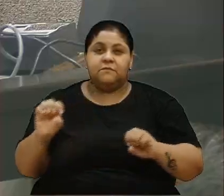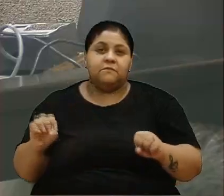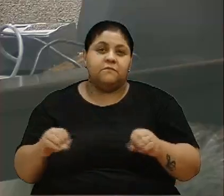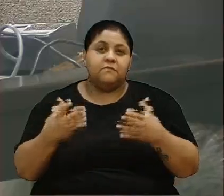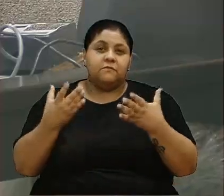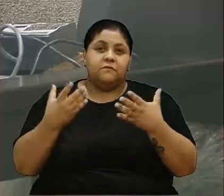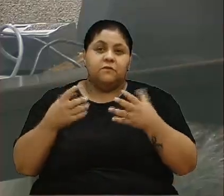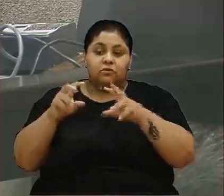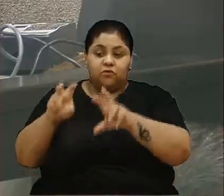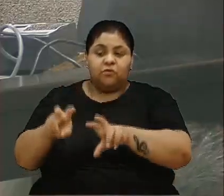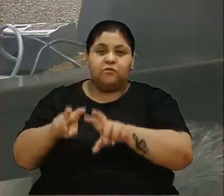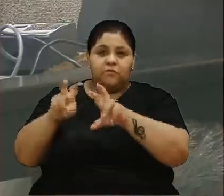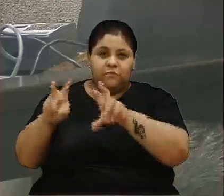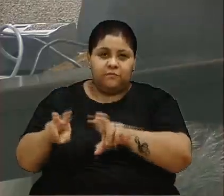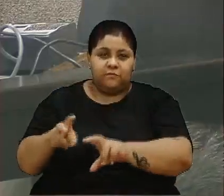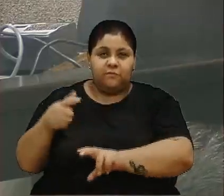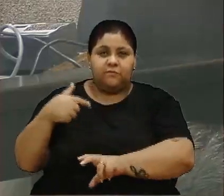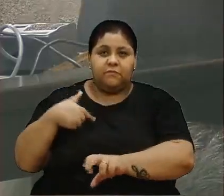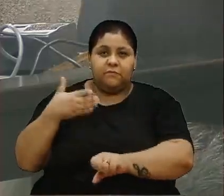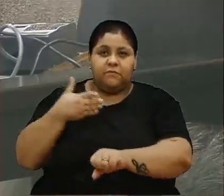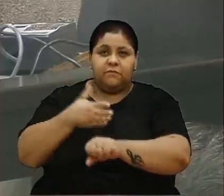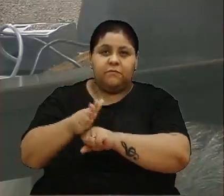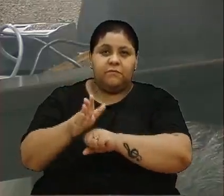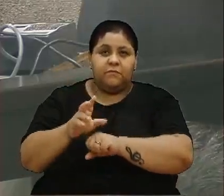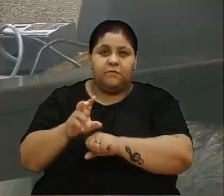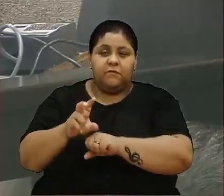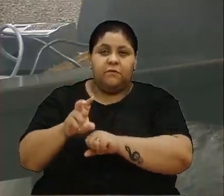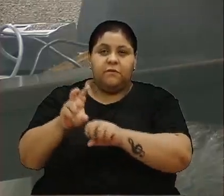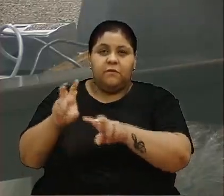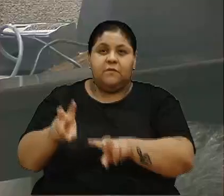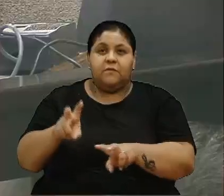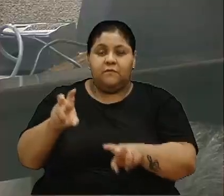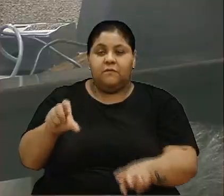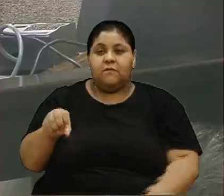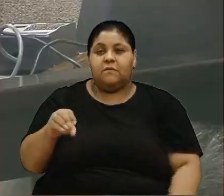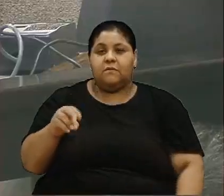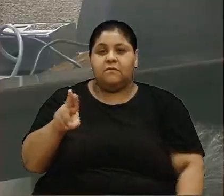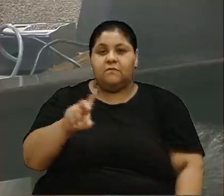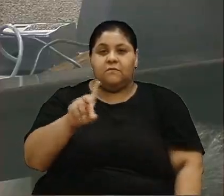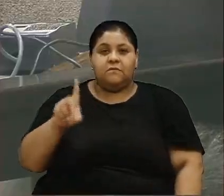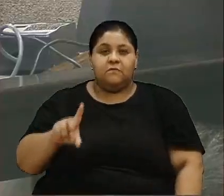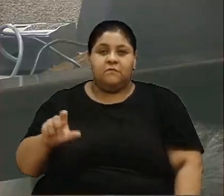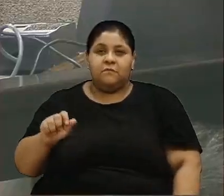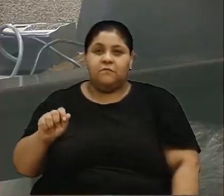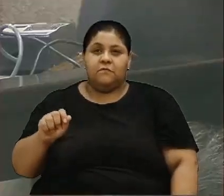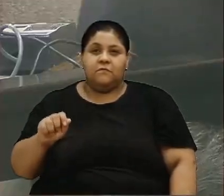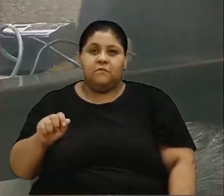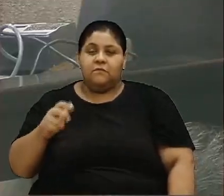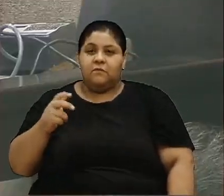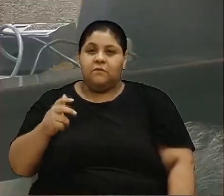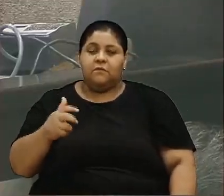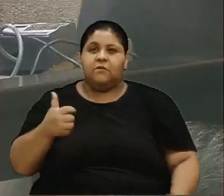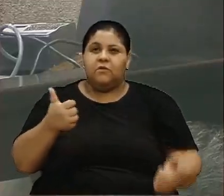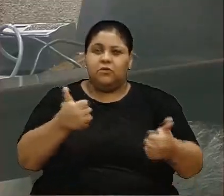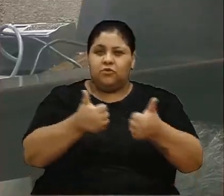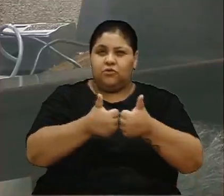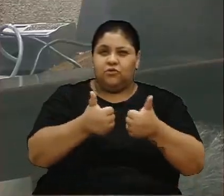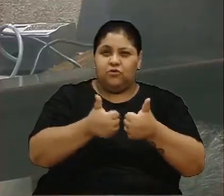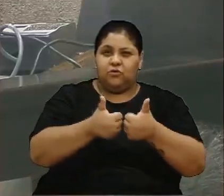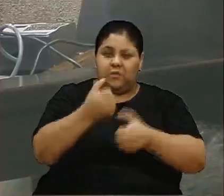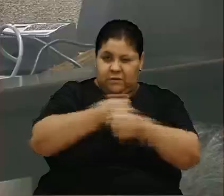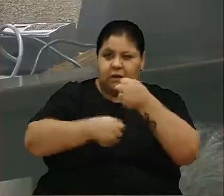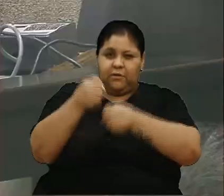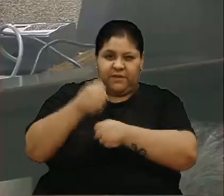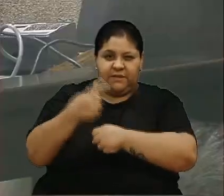do agricultor, que eu participei em Fazenda Souza no mesmo ano da festa das colheitas, o ano